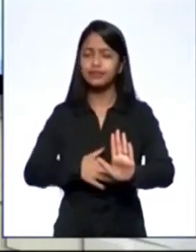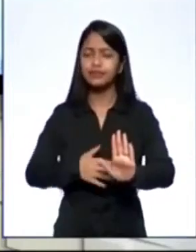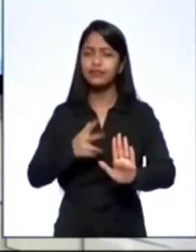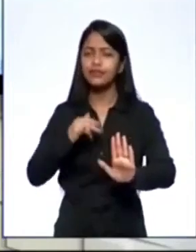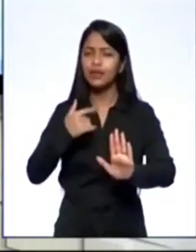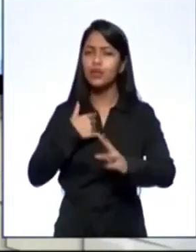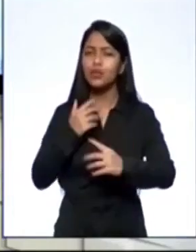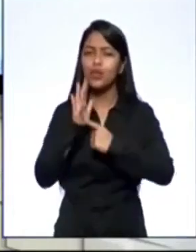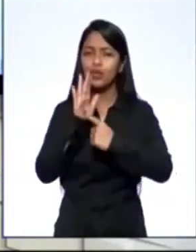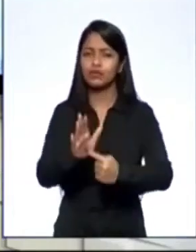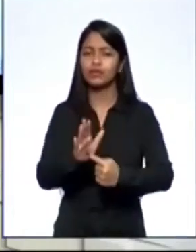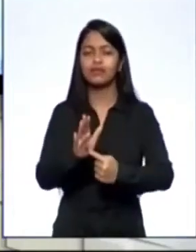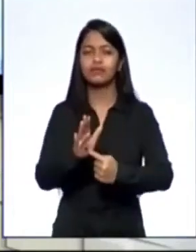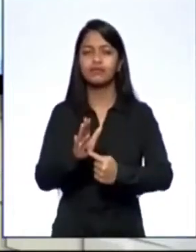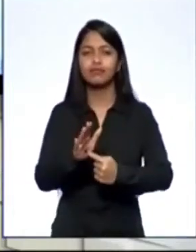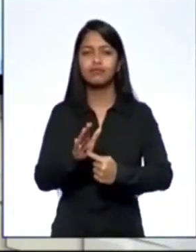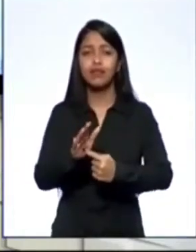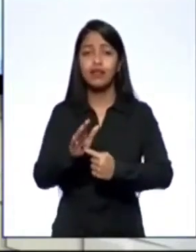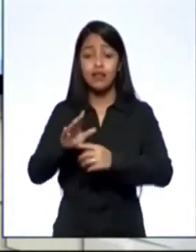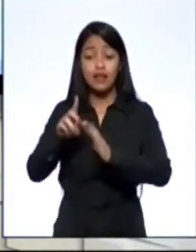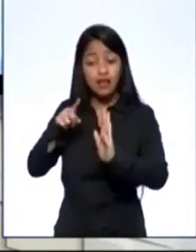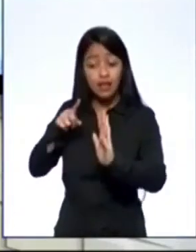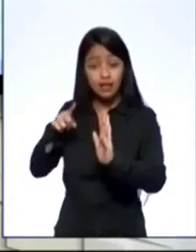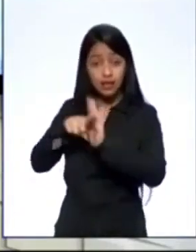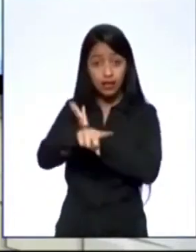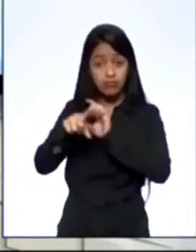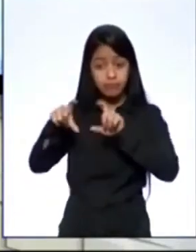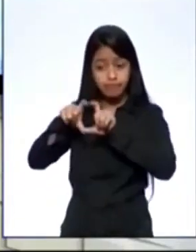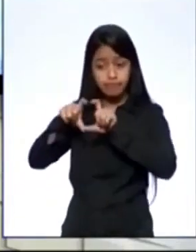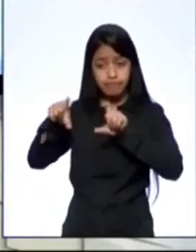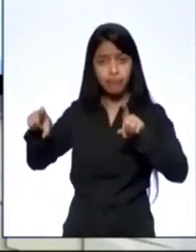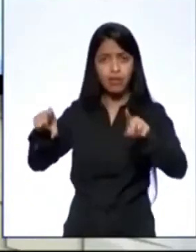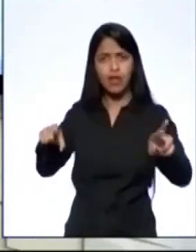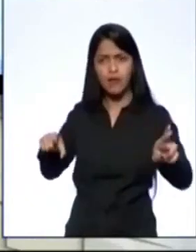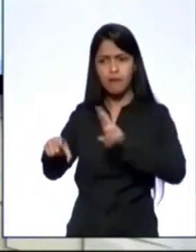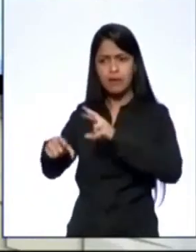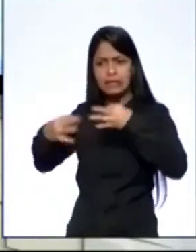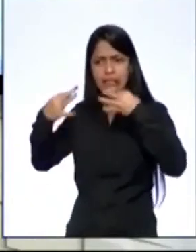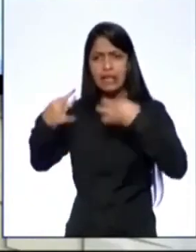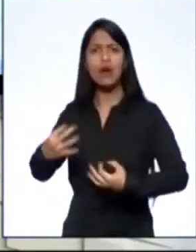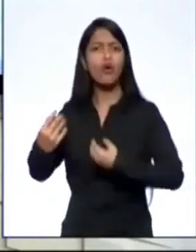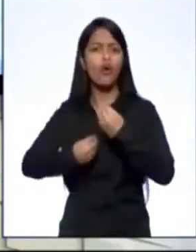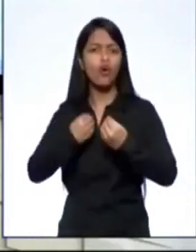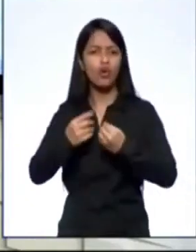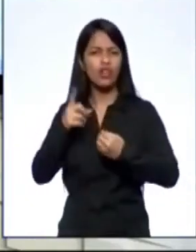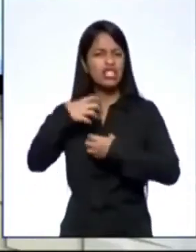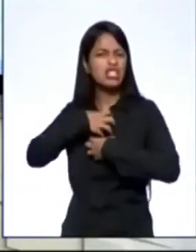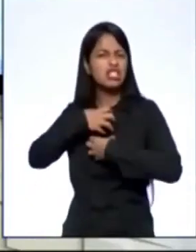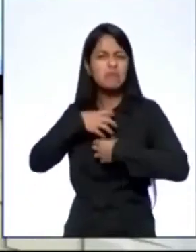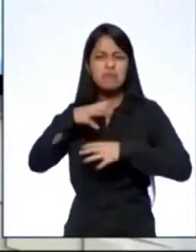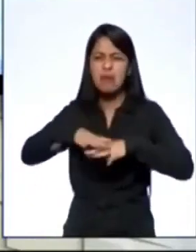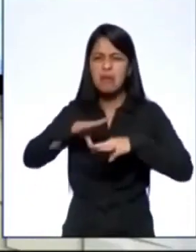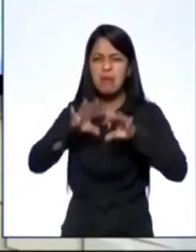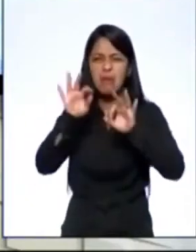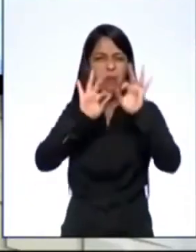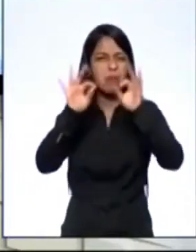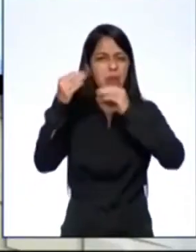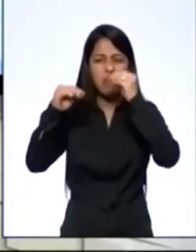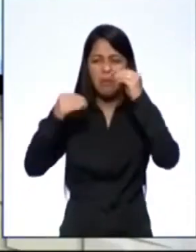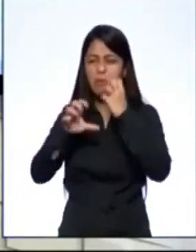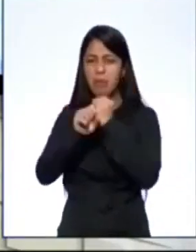como é que você acerta a questão e você não precisa dessa matemática toda né